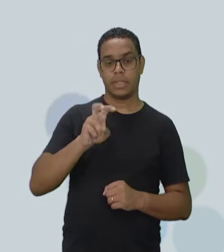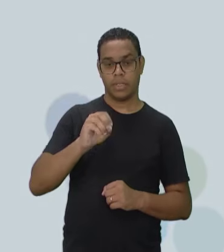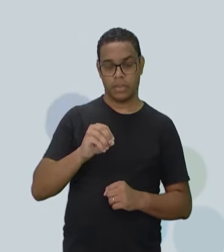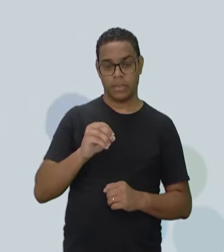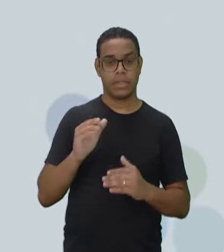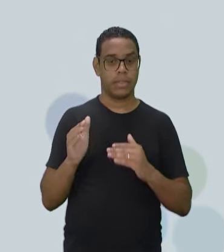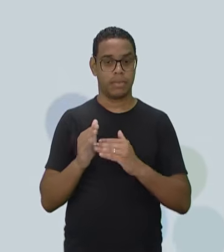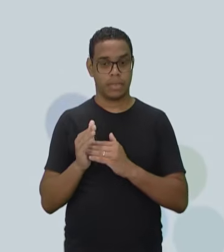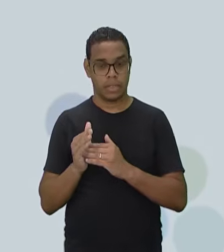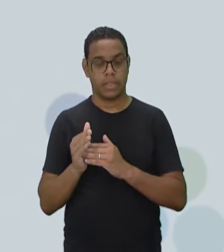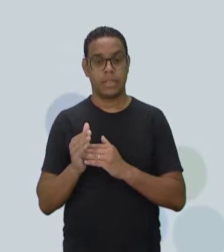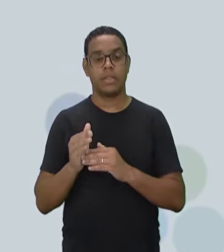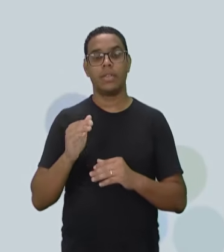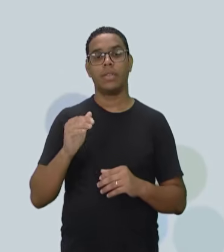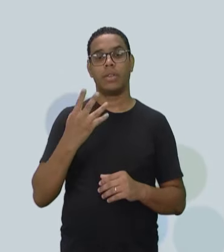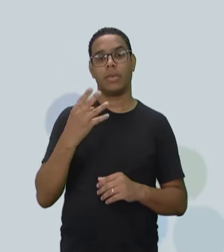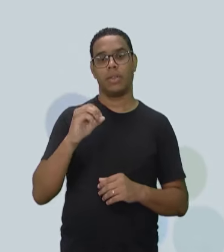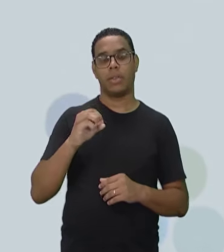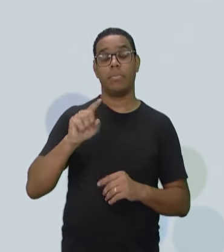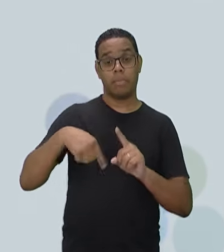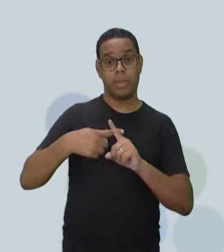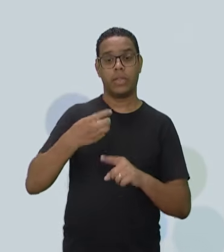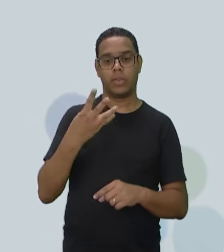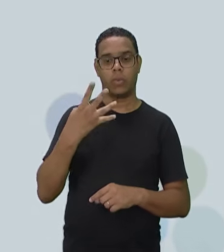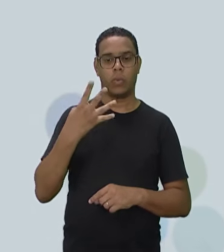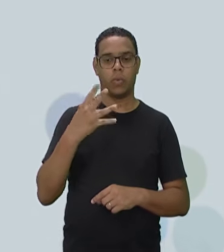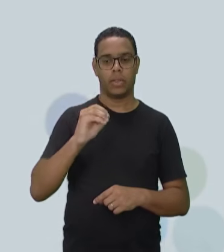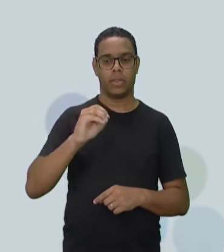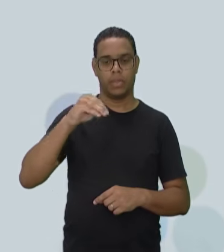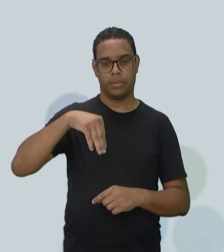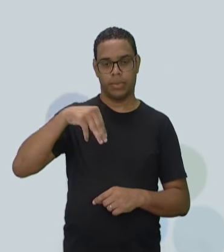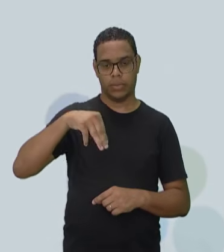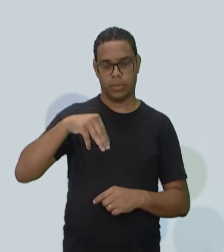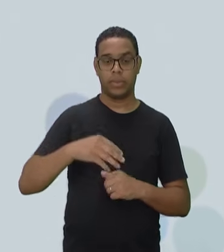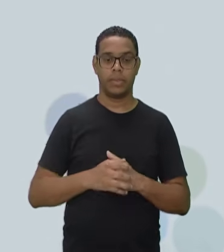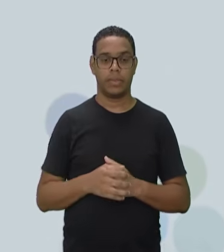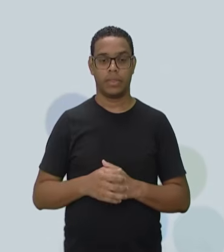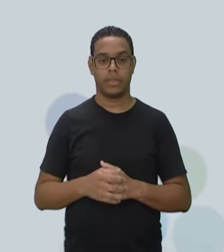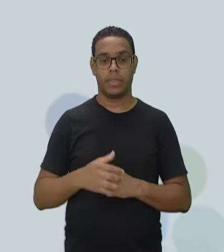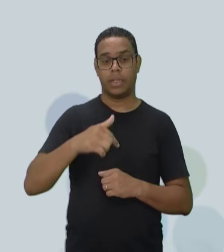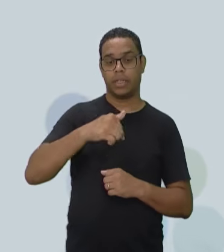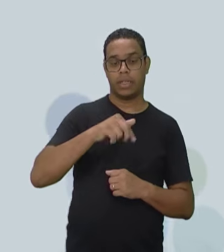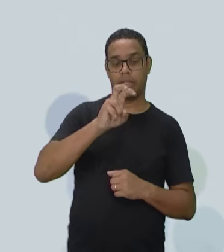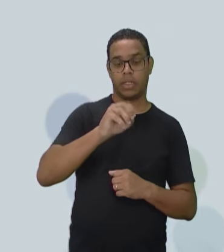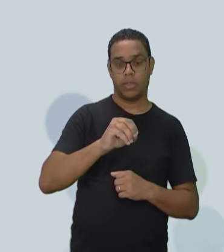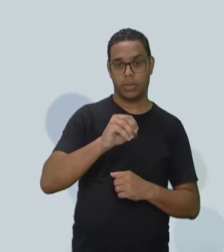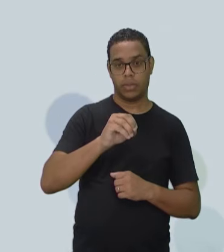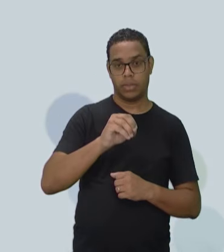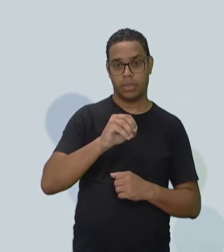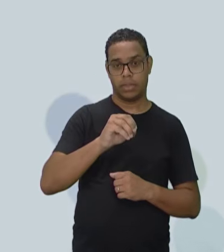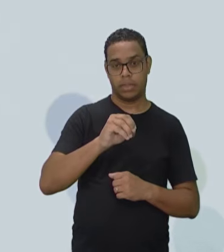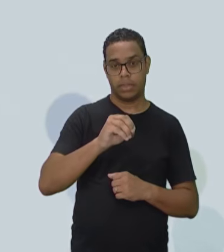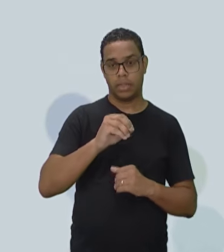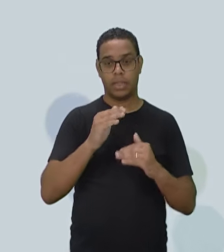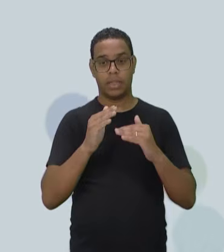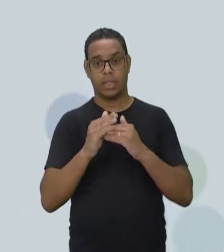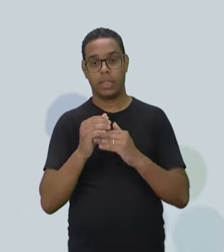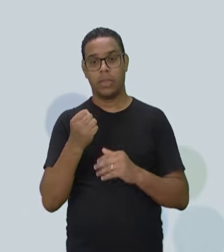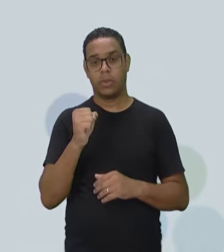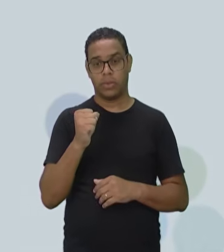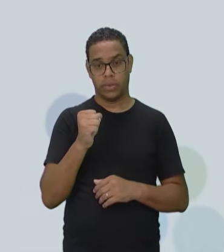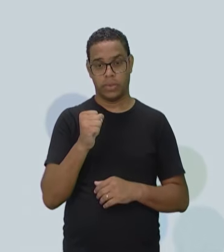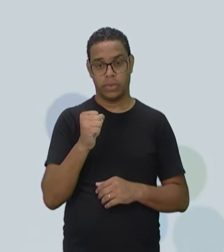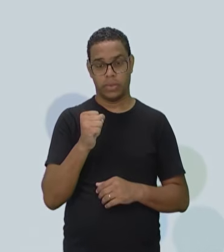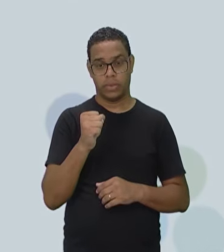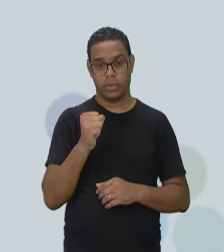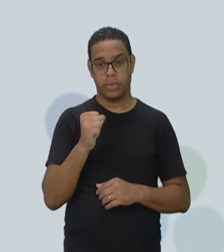7h50, ela andou mais 40 minutos. Então, ela foi das 7h50 para as 8